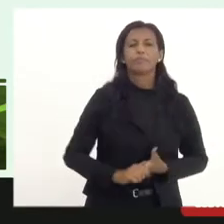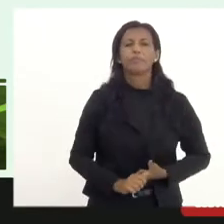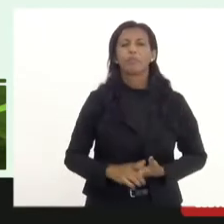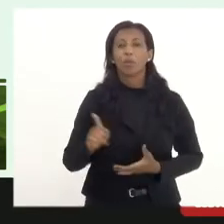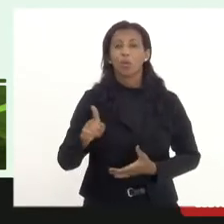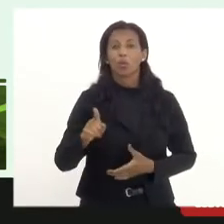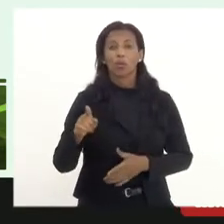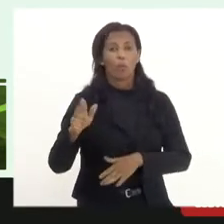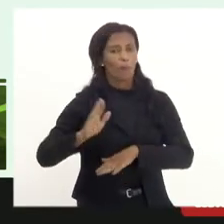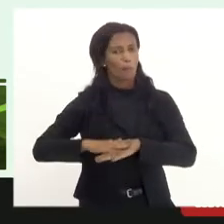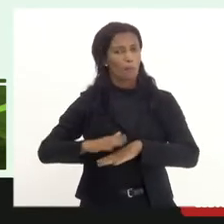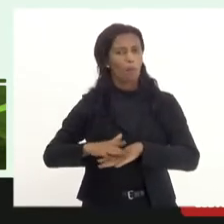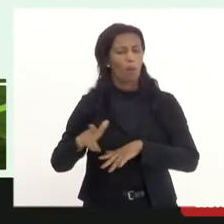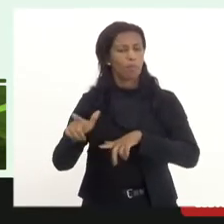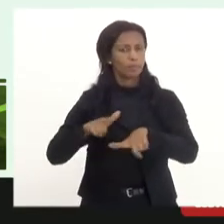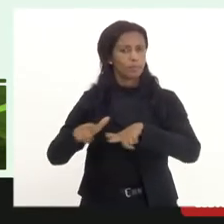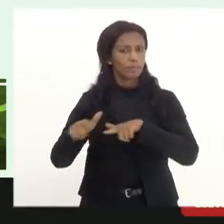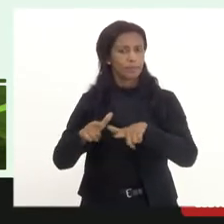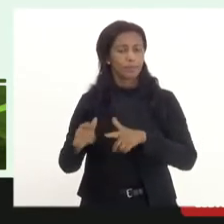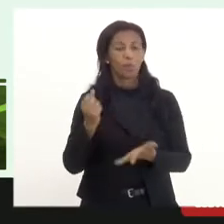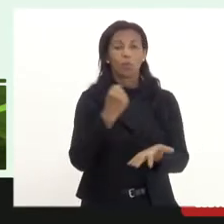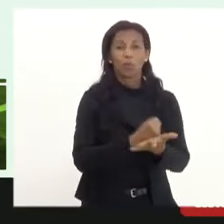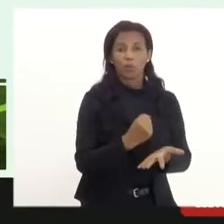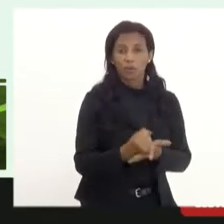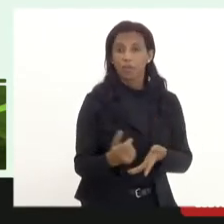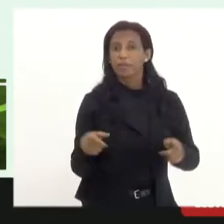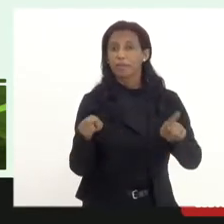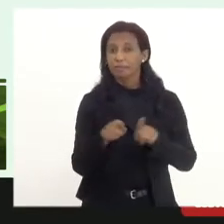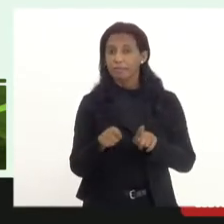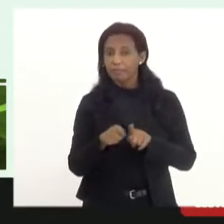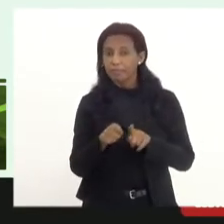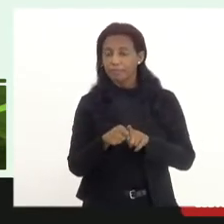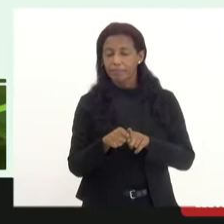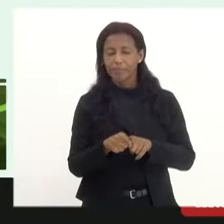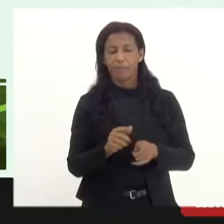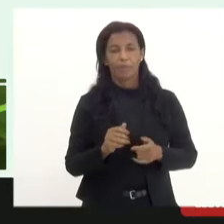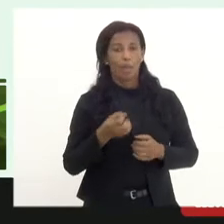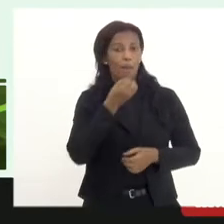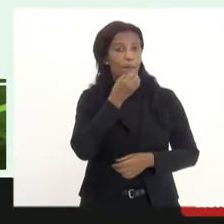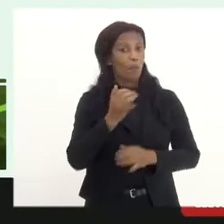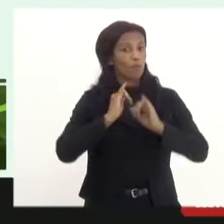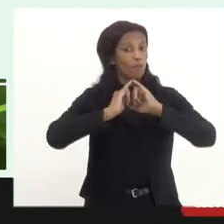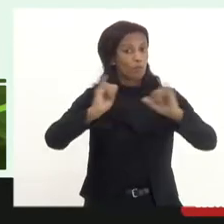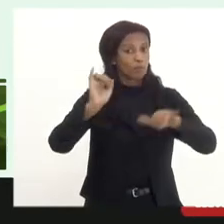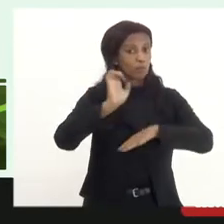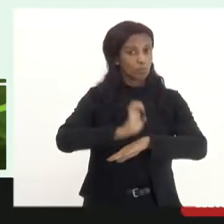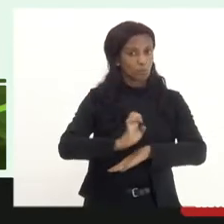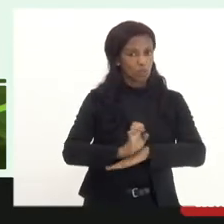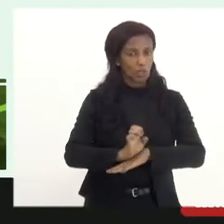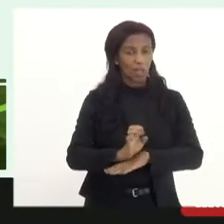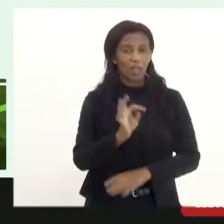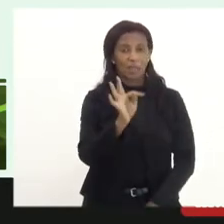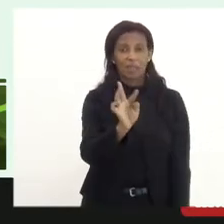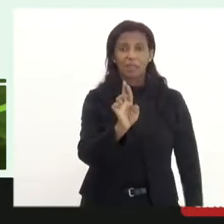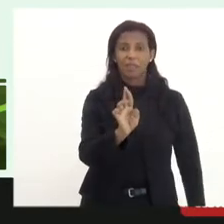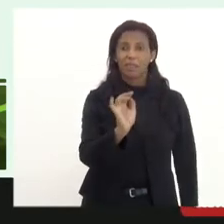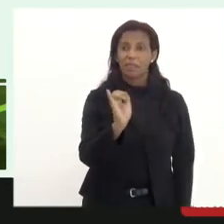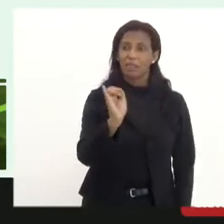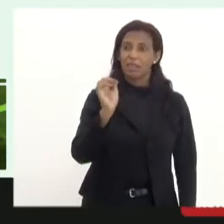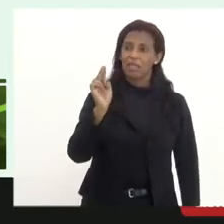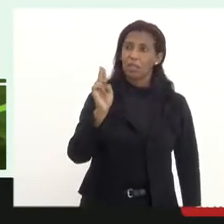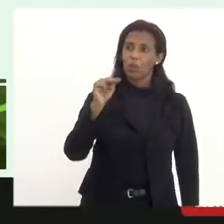do mercado. Nós contratamos, uma boa notícia para o estado do Rio de Janeiro, contratamos a Triunfo, que